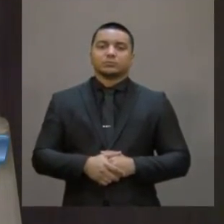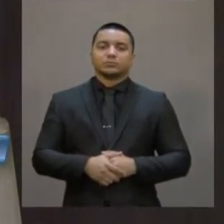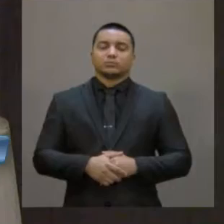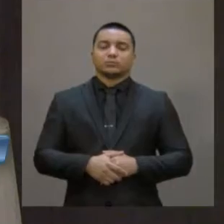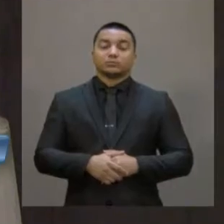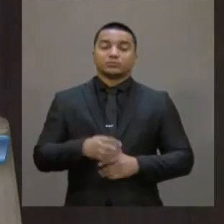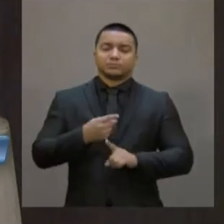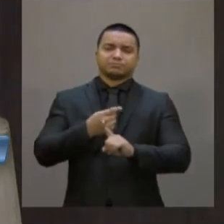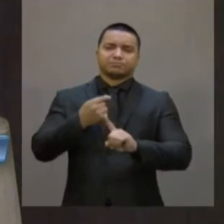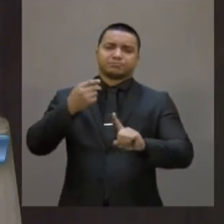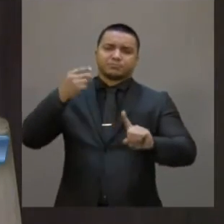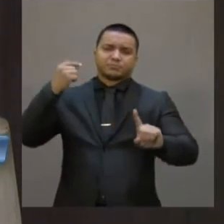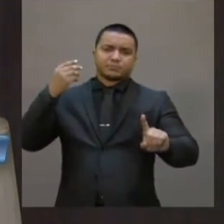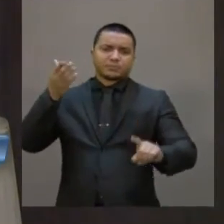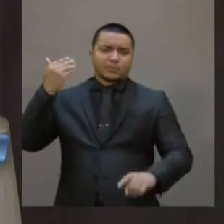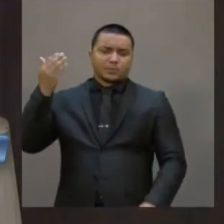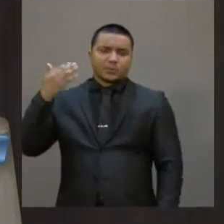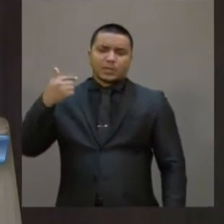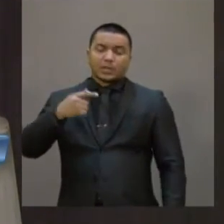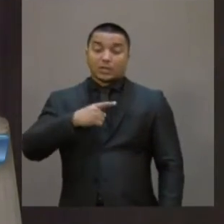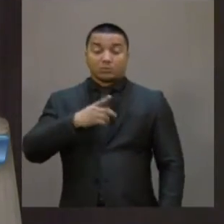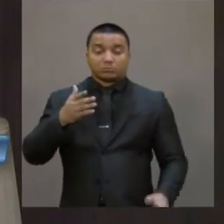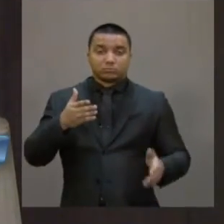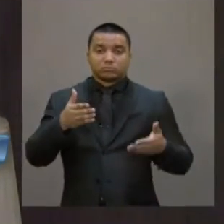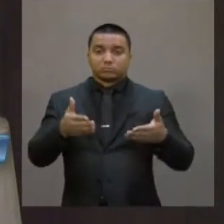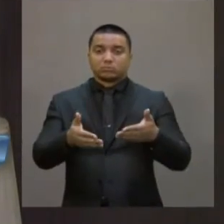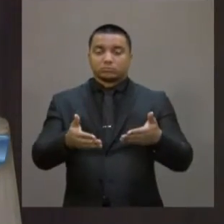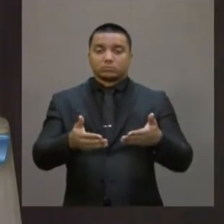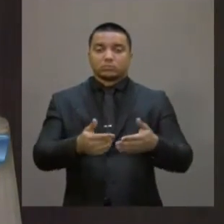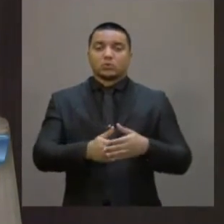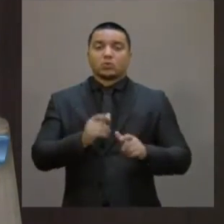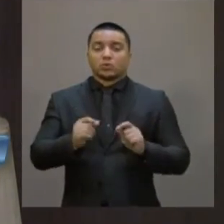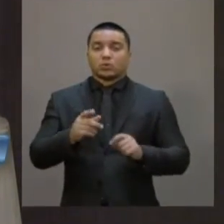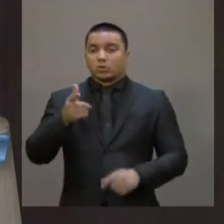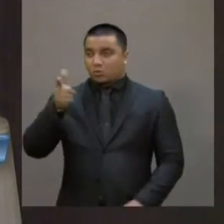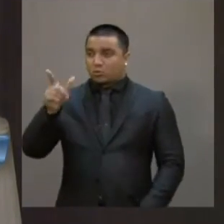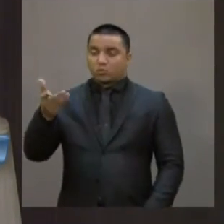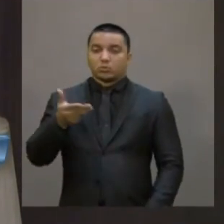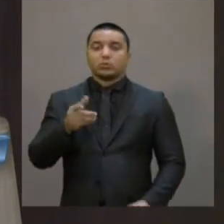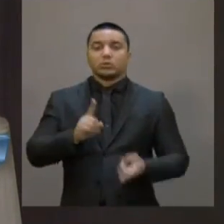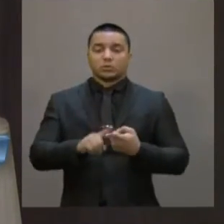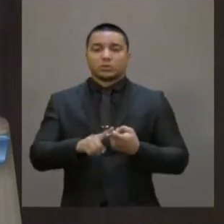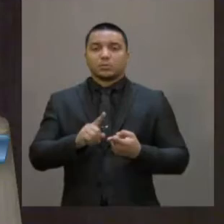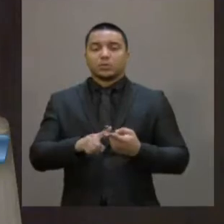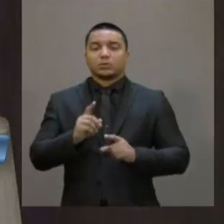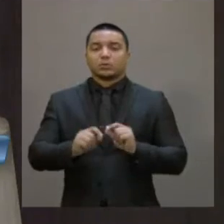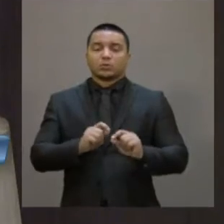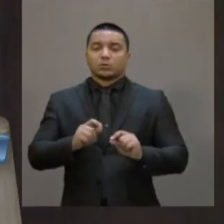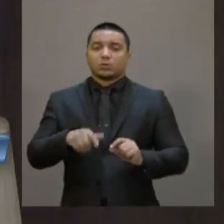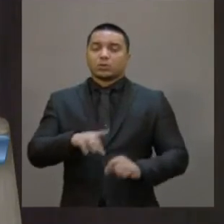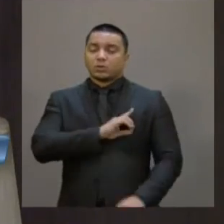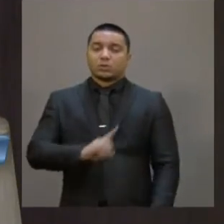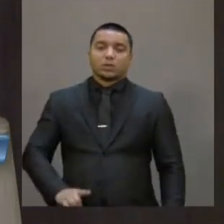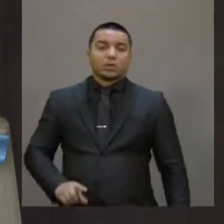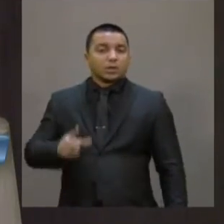Há muito tempo, eu estou aqui, inclusive, com um outro parlamentar que também se dedica a esse tema de muito tempo, o deputado